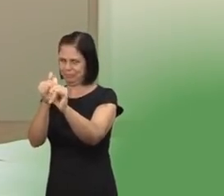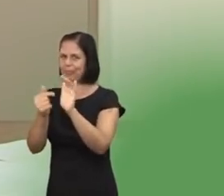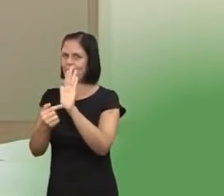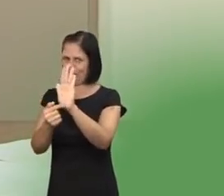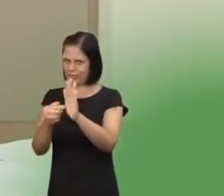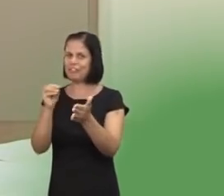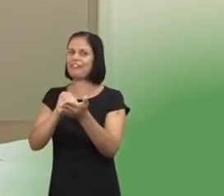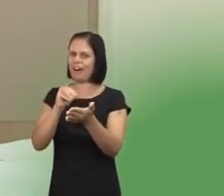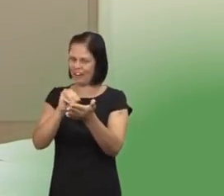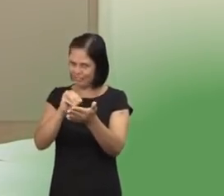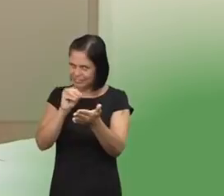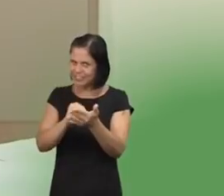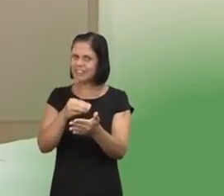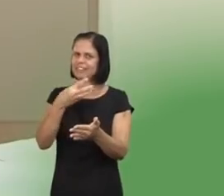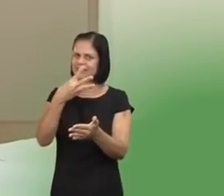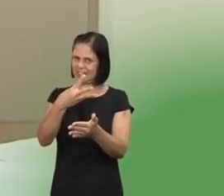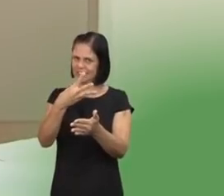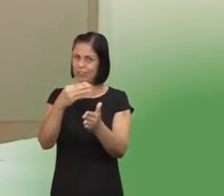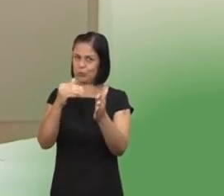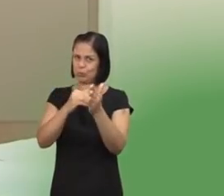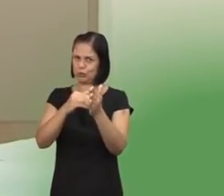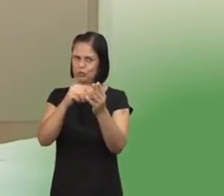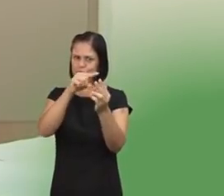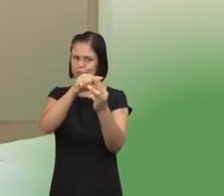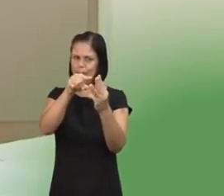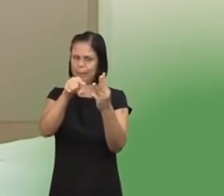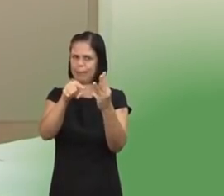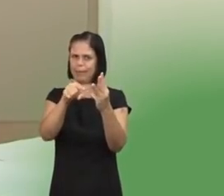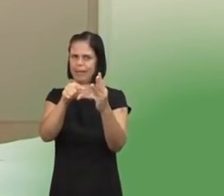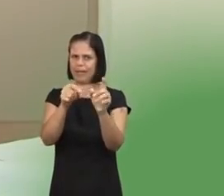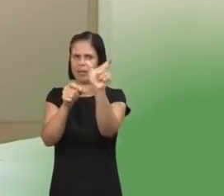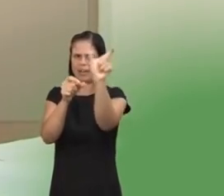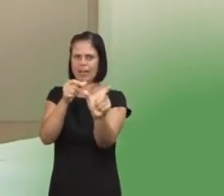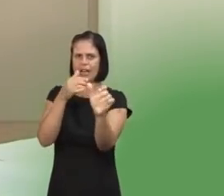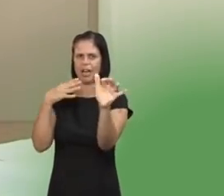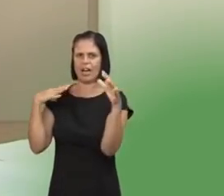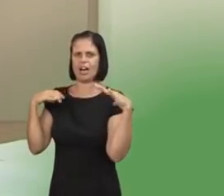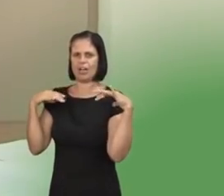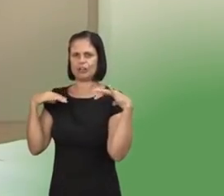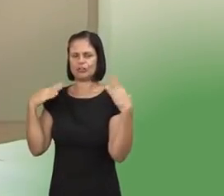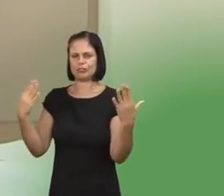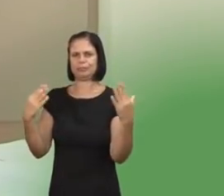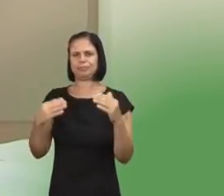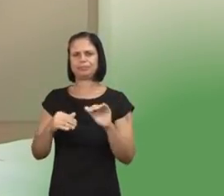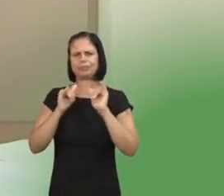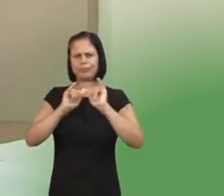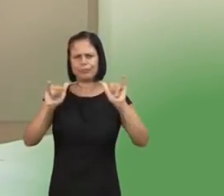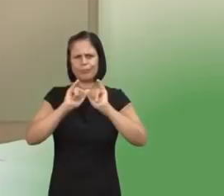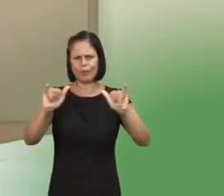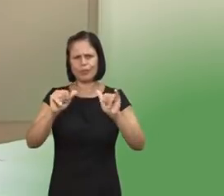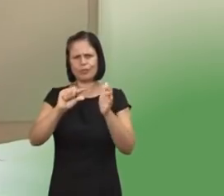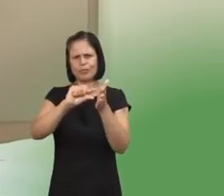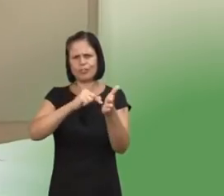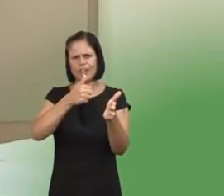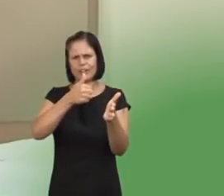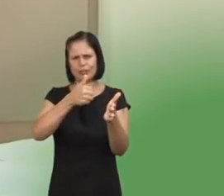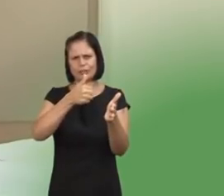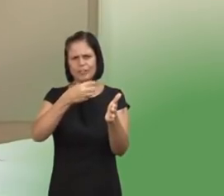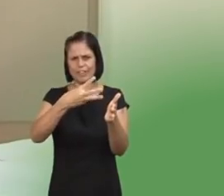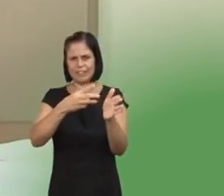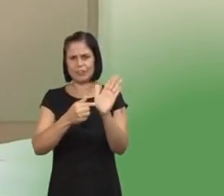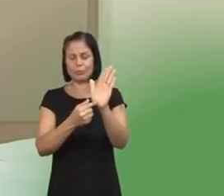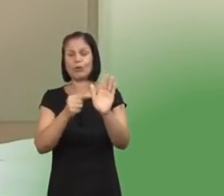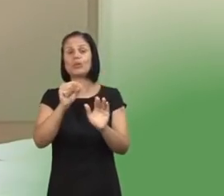do toque das outras 3 últimas trombetas. E esse anúncio no verso 13, ele diz que ele